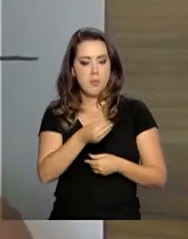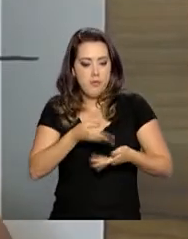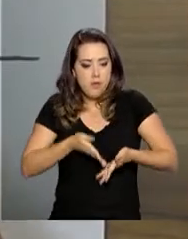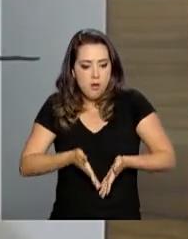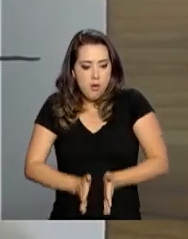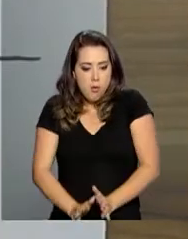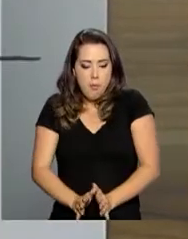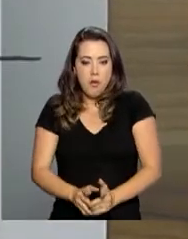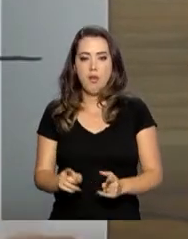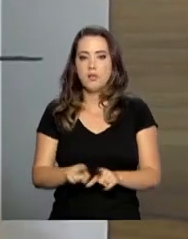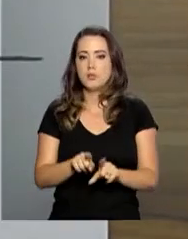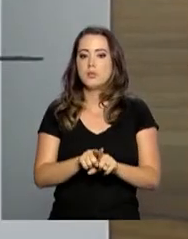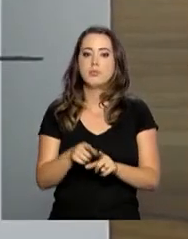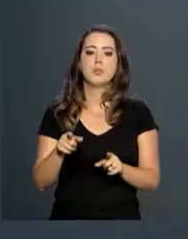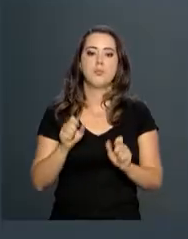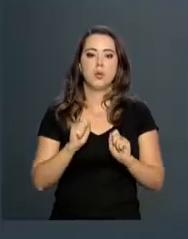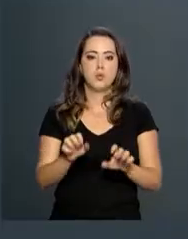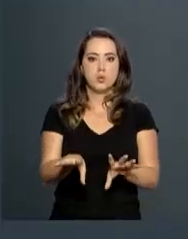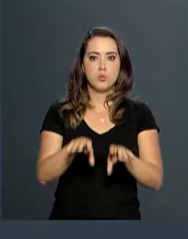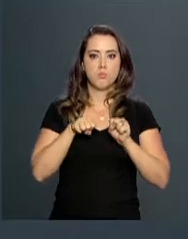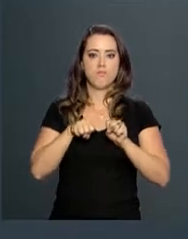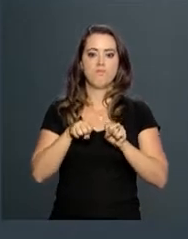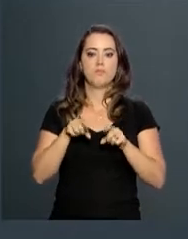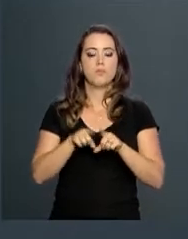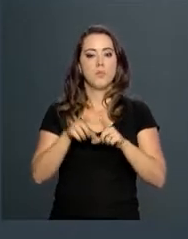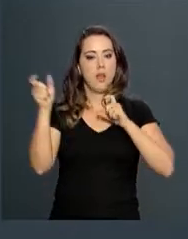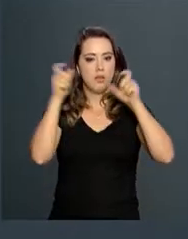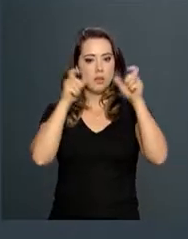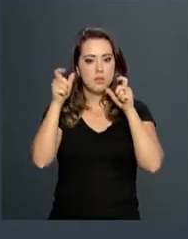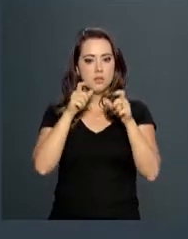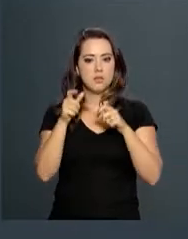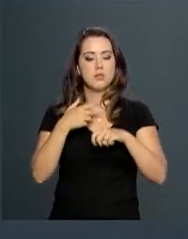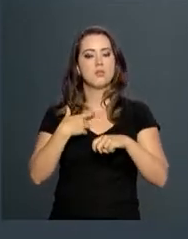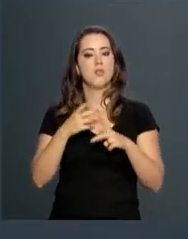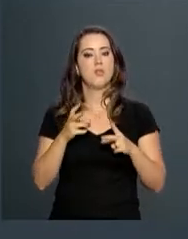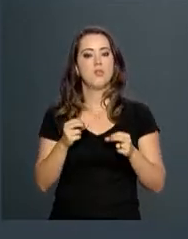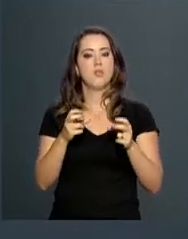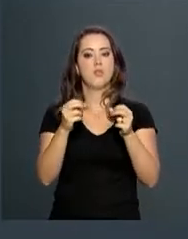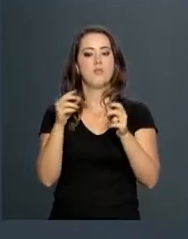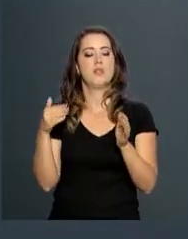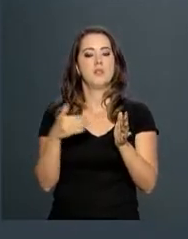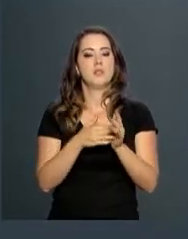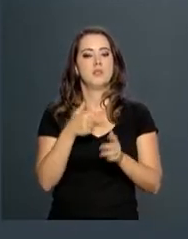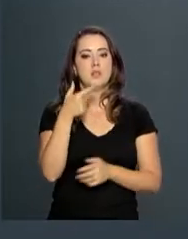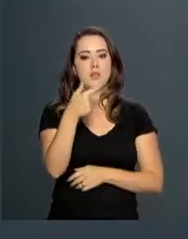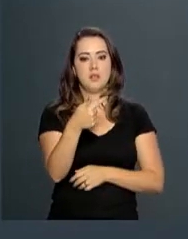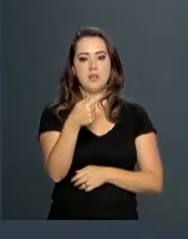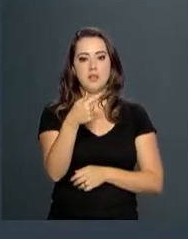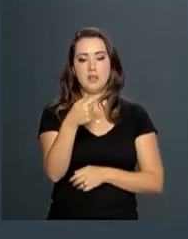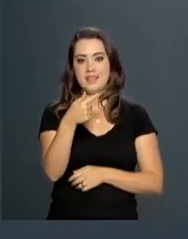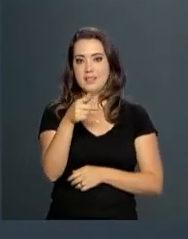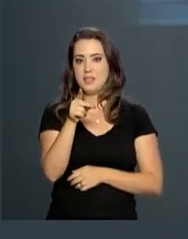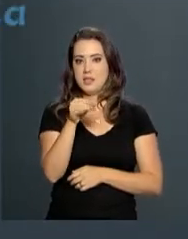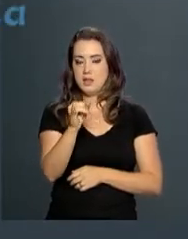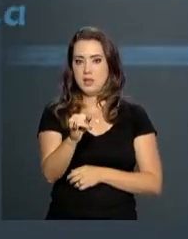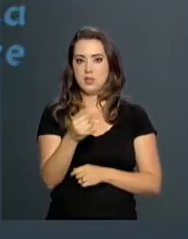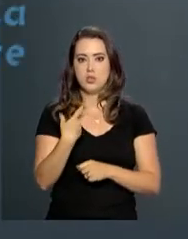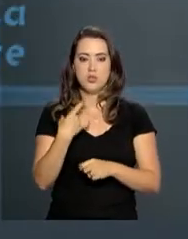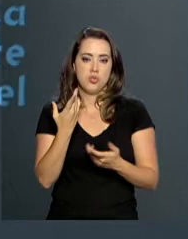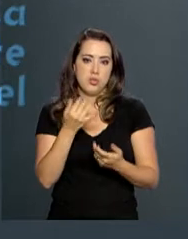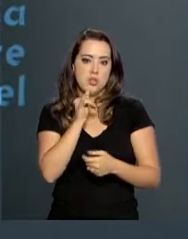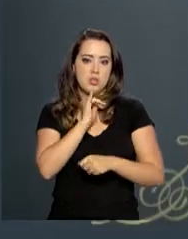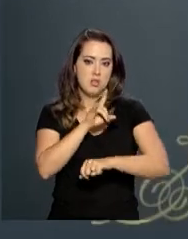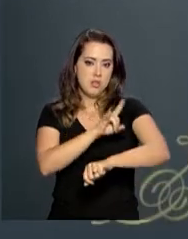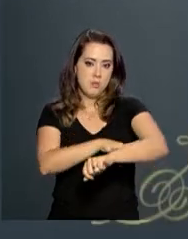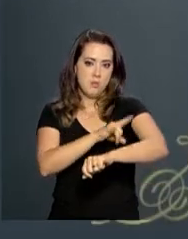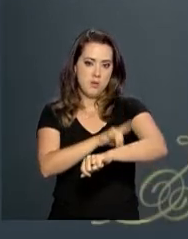parto são outros meios. E um alerta: o vírus sobrevive até 7 dias em superfícies, como vasos